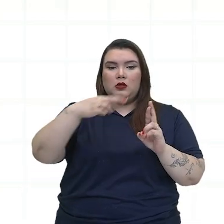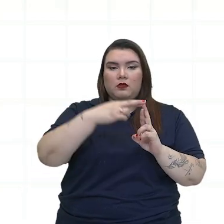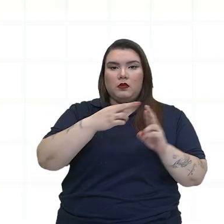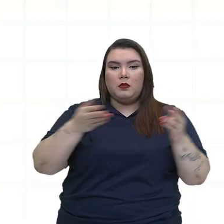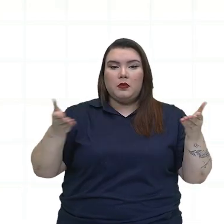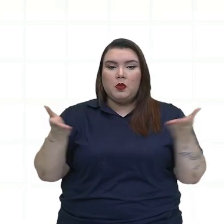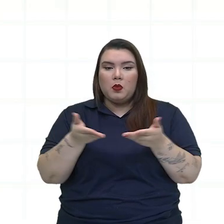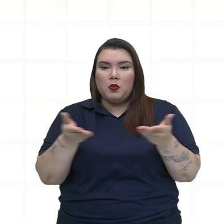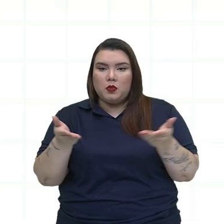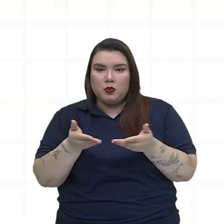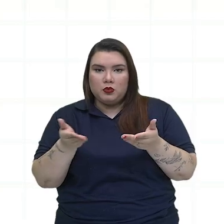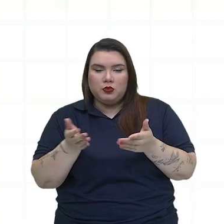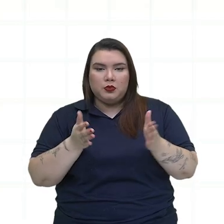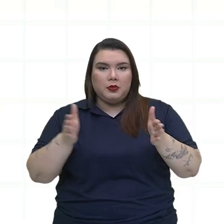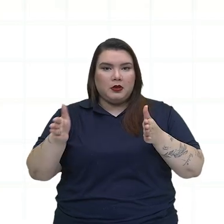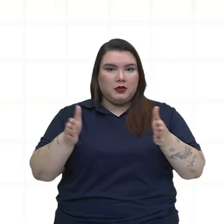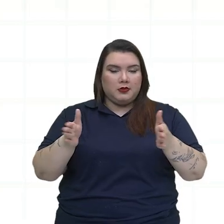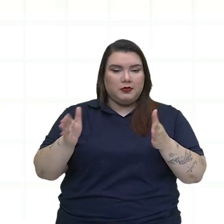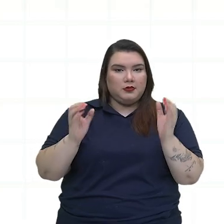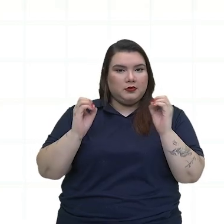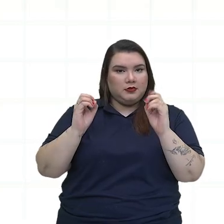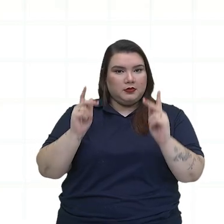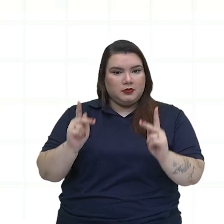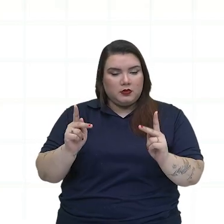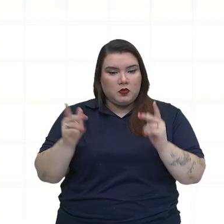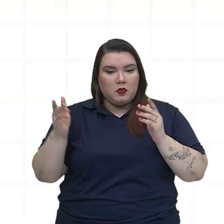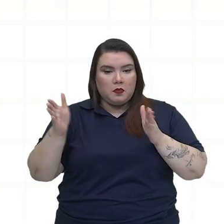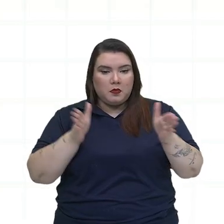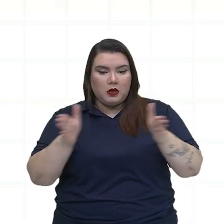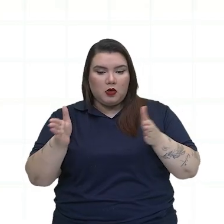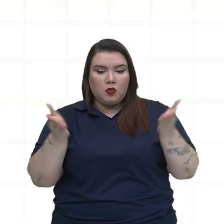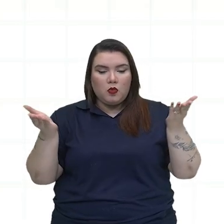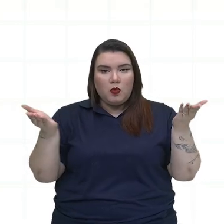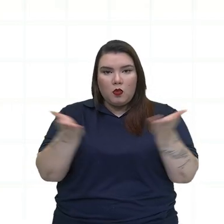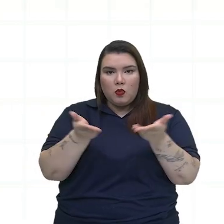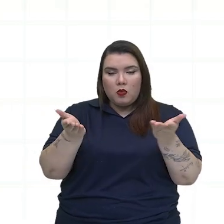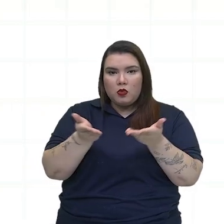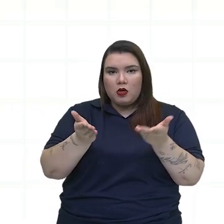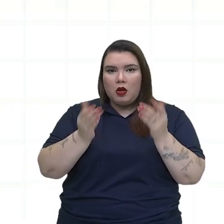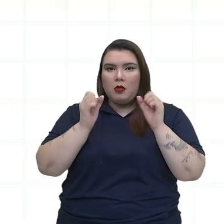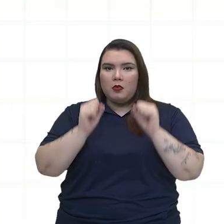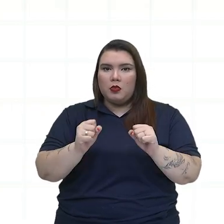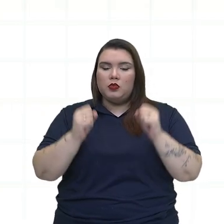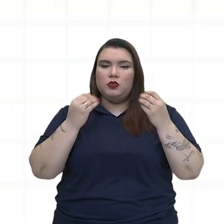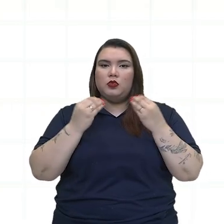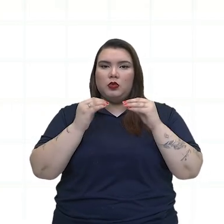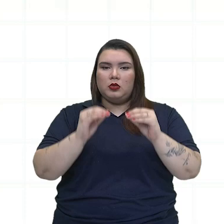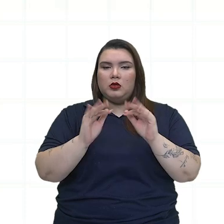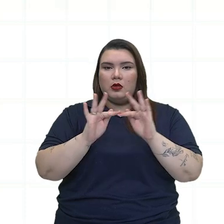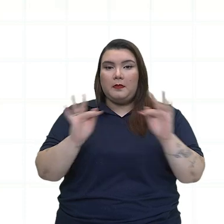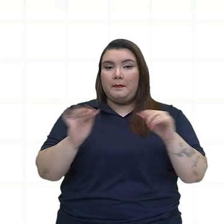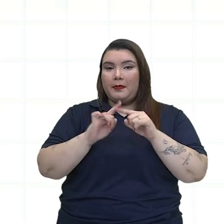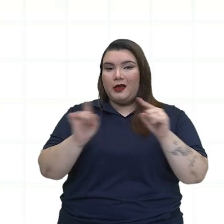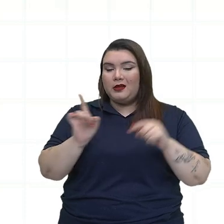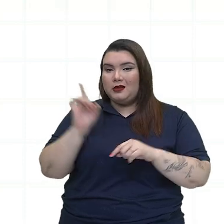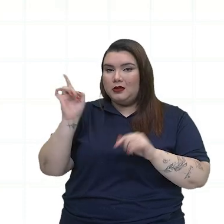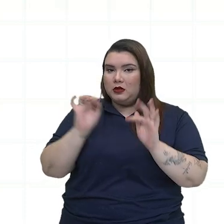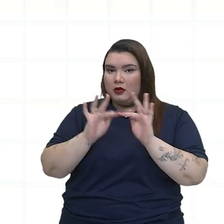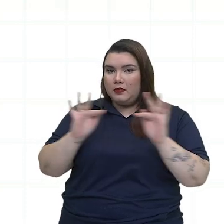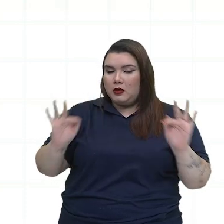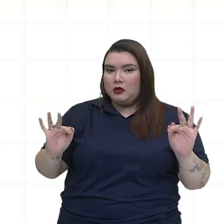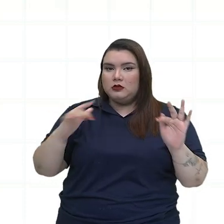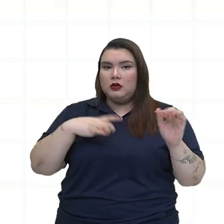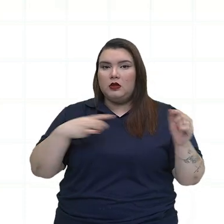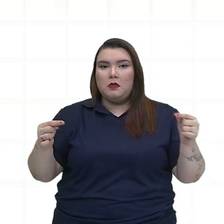no presente, ok? No presente simples. Essa frase não está no presente, ela